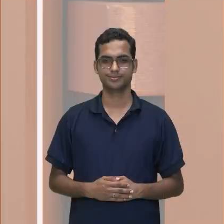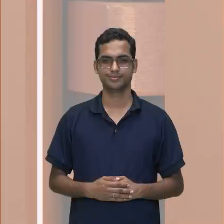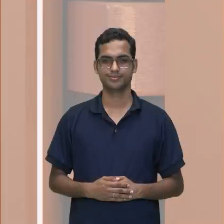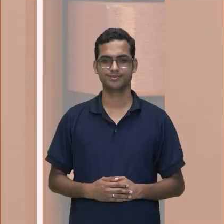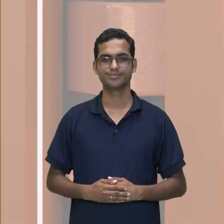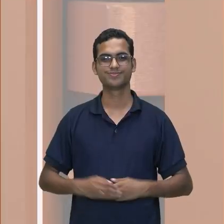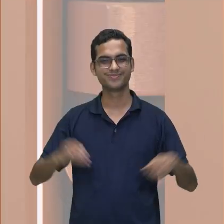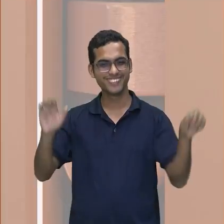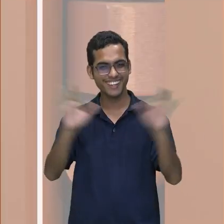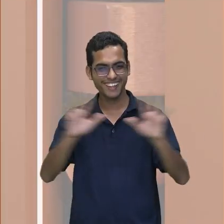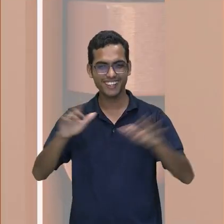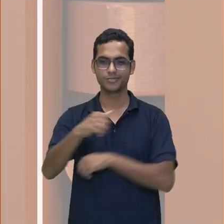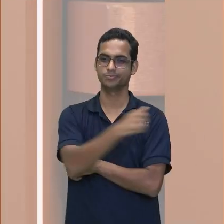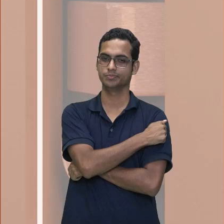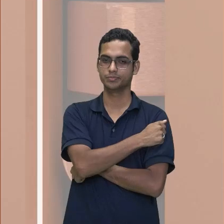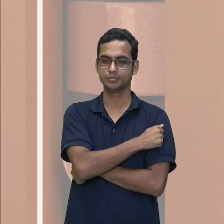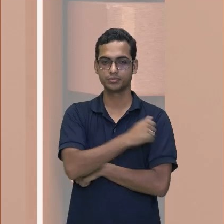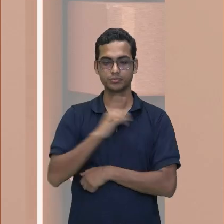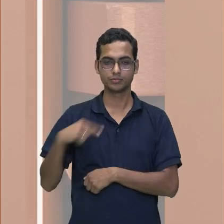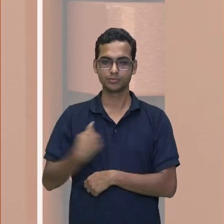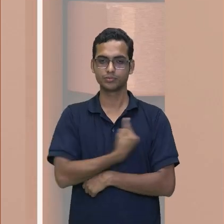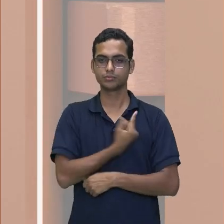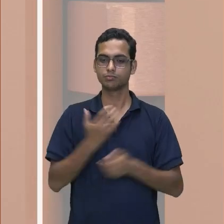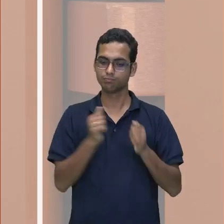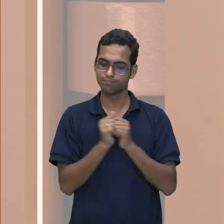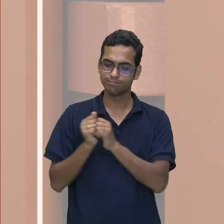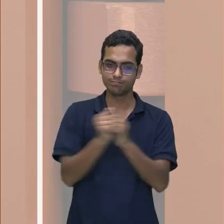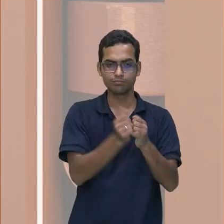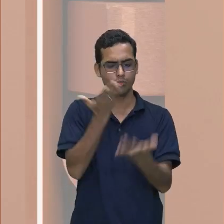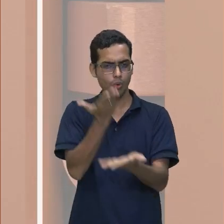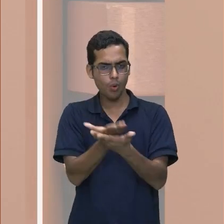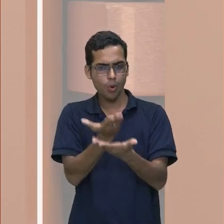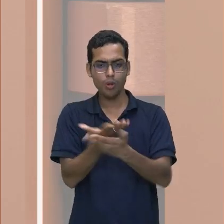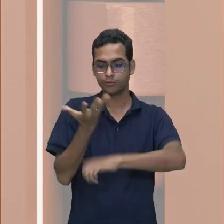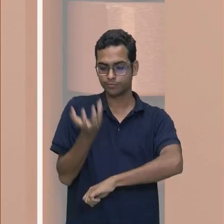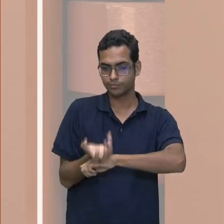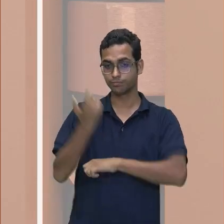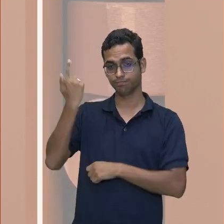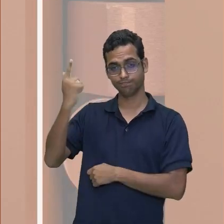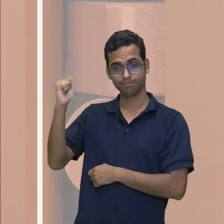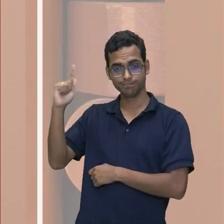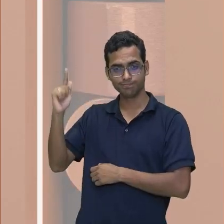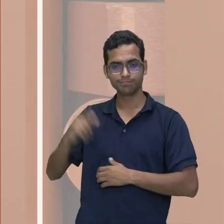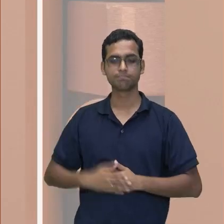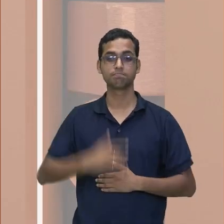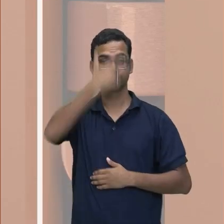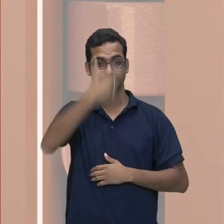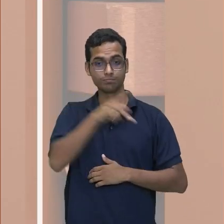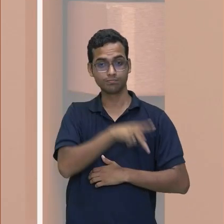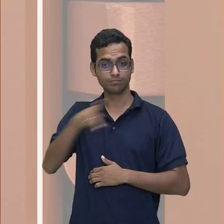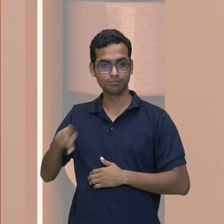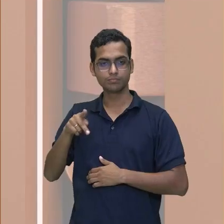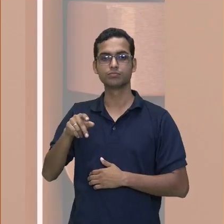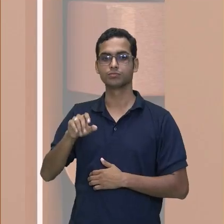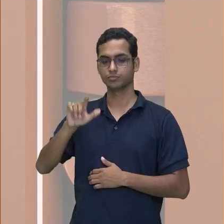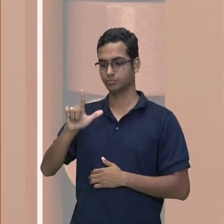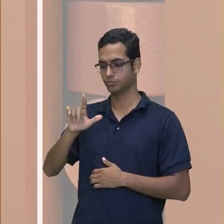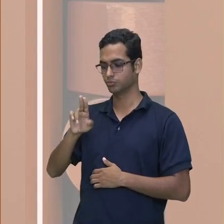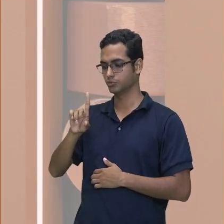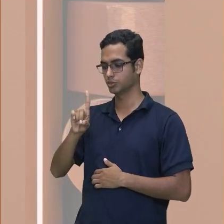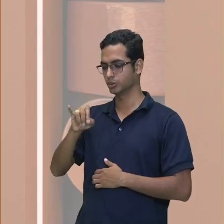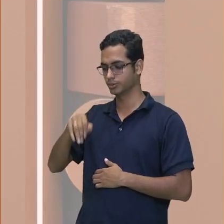Olá a todos vocês, estamos aqui reunidos para mais uma aula de Geografia. Eu sou a professora